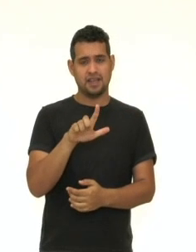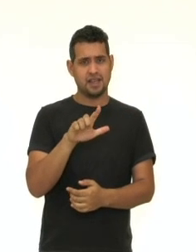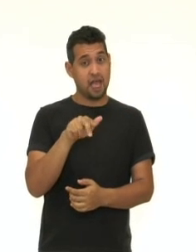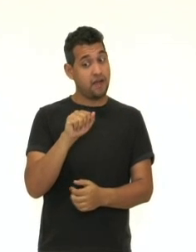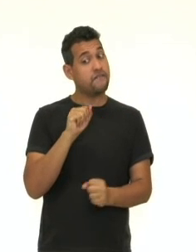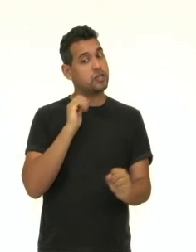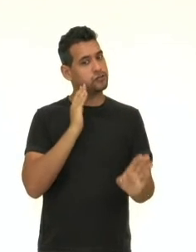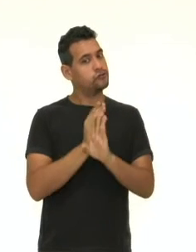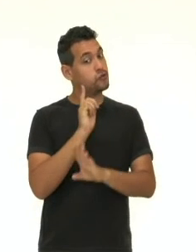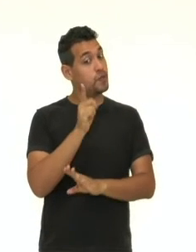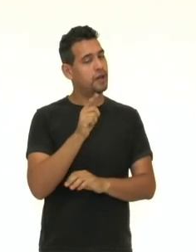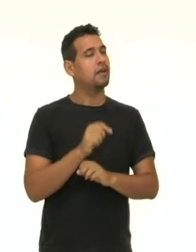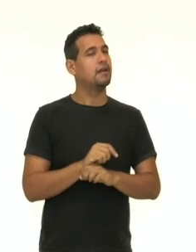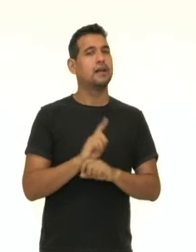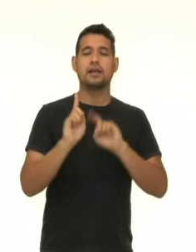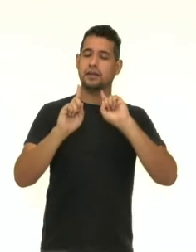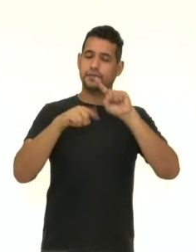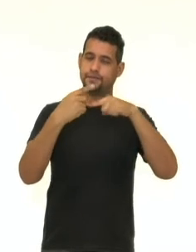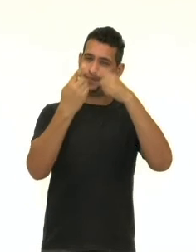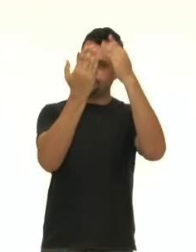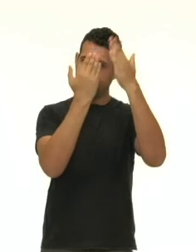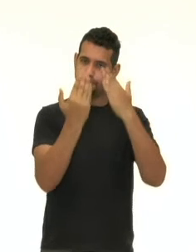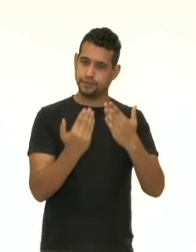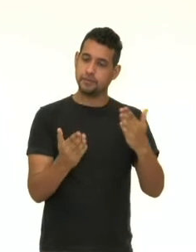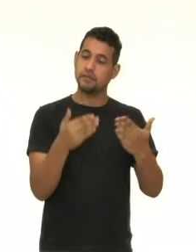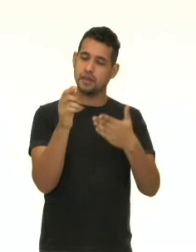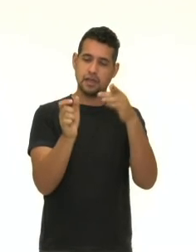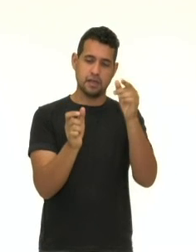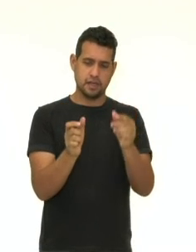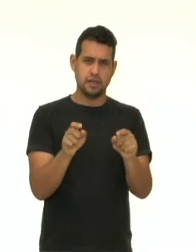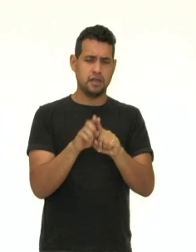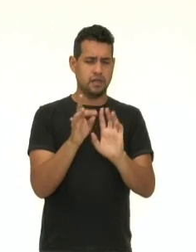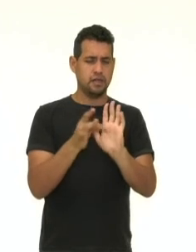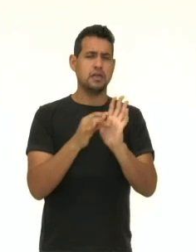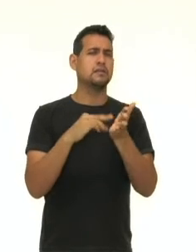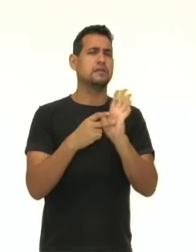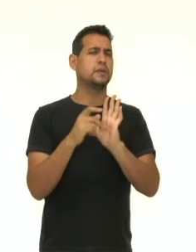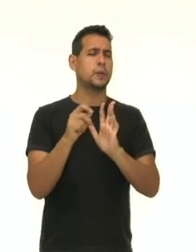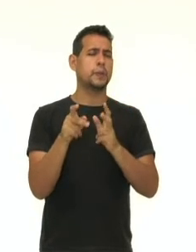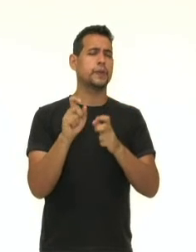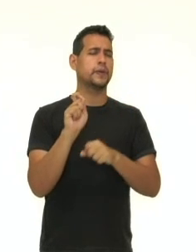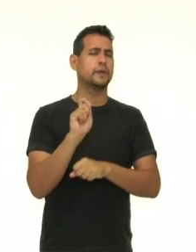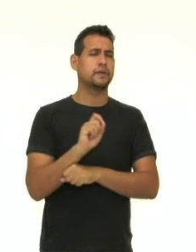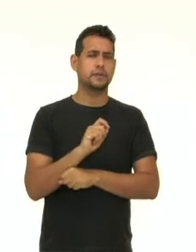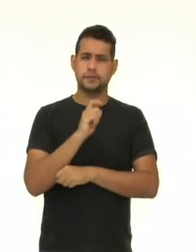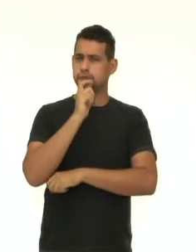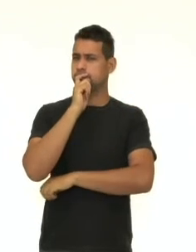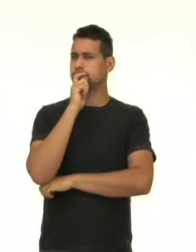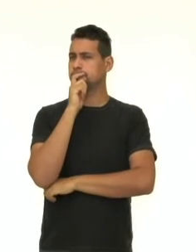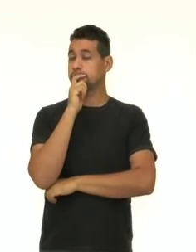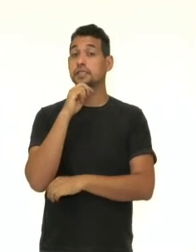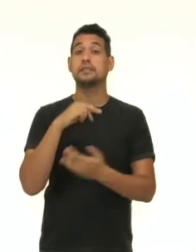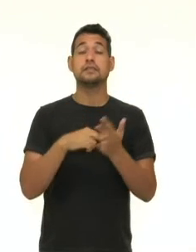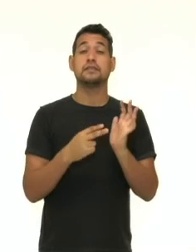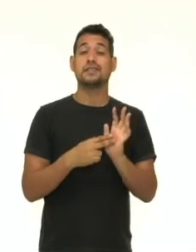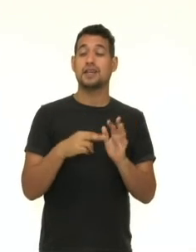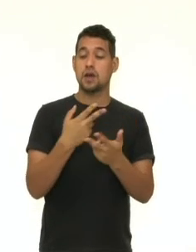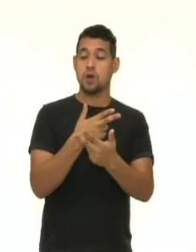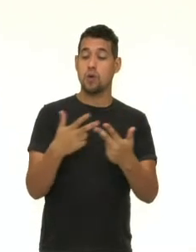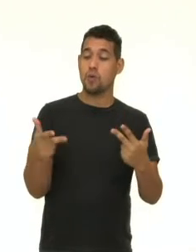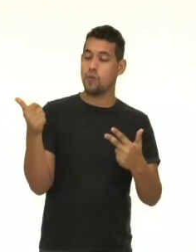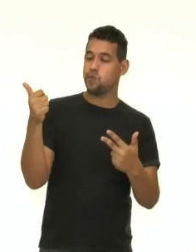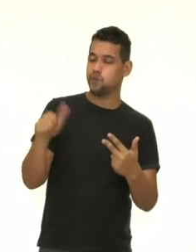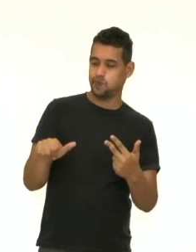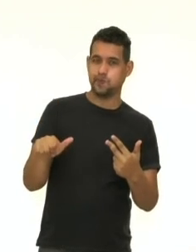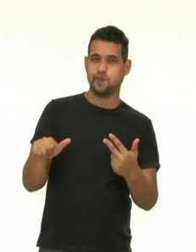sabê-lo. Então, quando nós analisamos as características realistas aqui, o que a gente observa? O lado